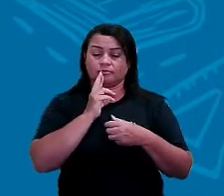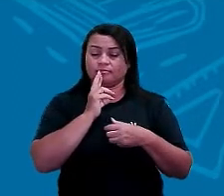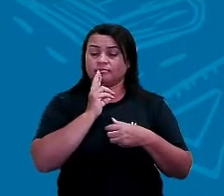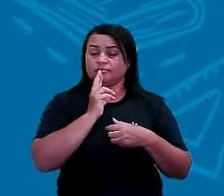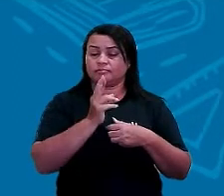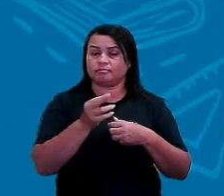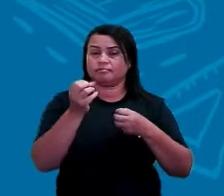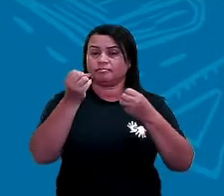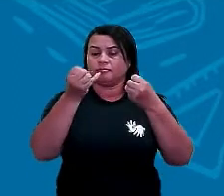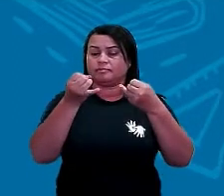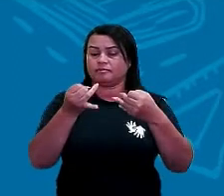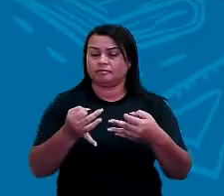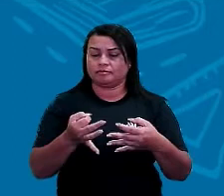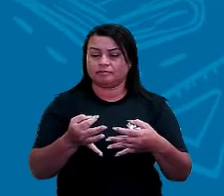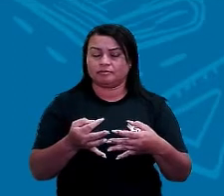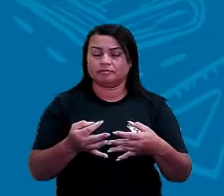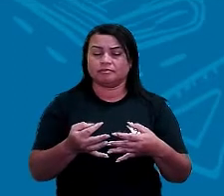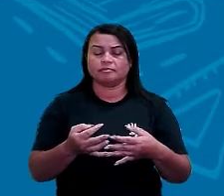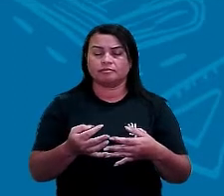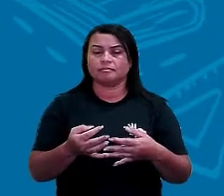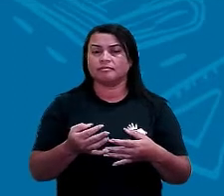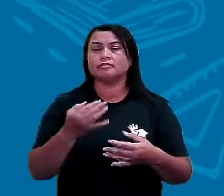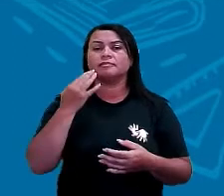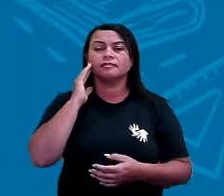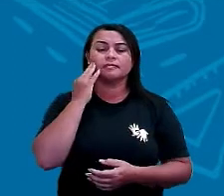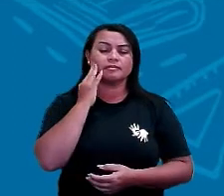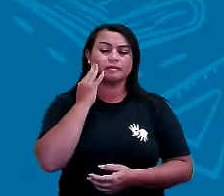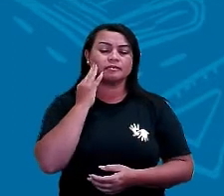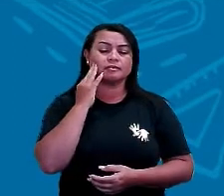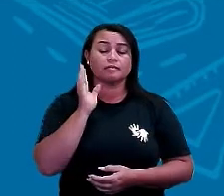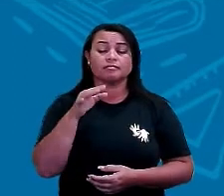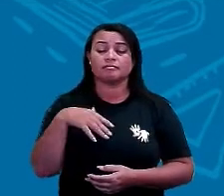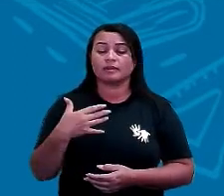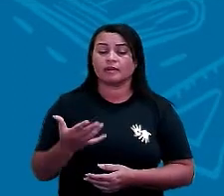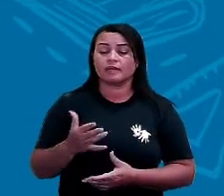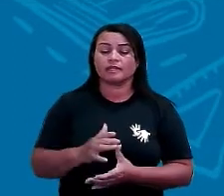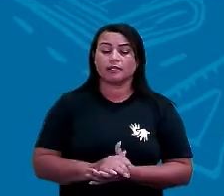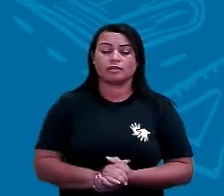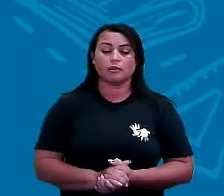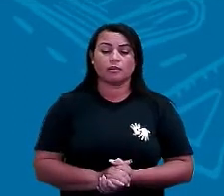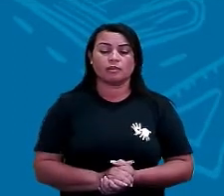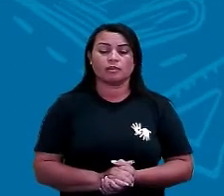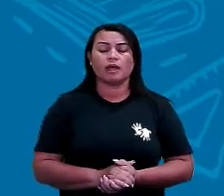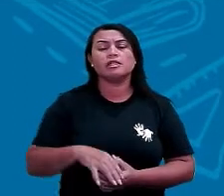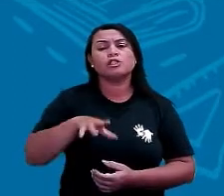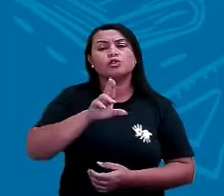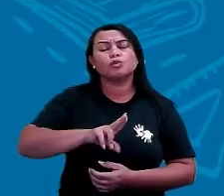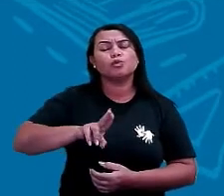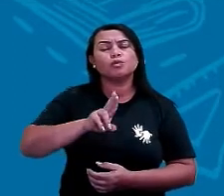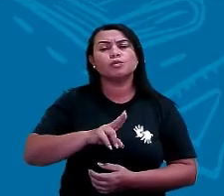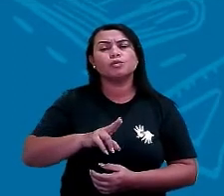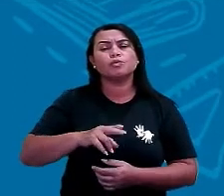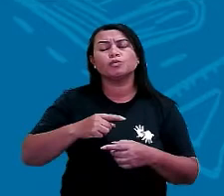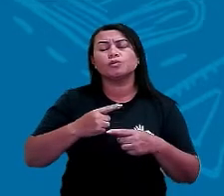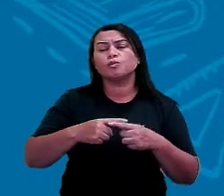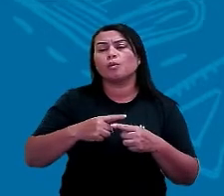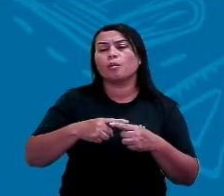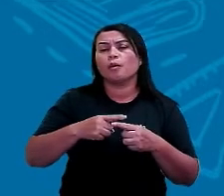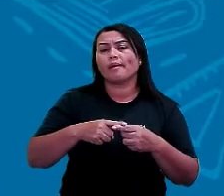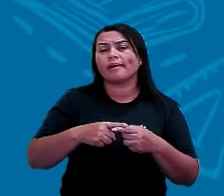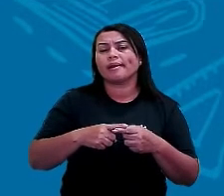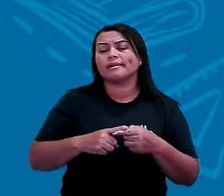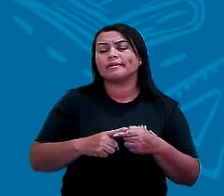deu uma explicação do motivo de ter saído? Então é isso. Esse uso desses porquês acontece